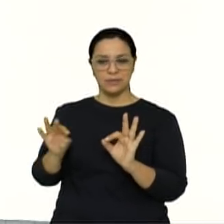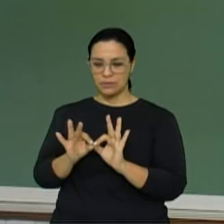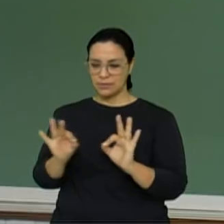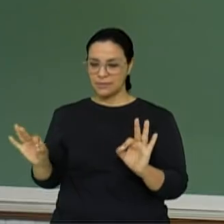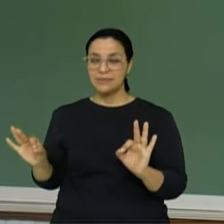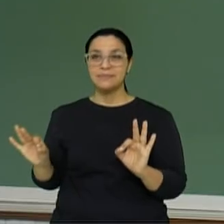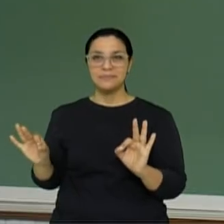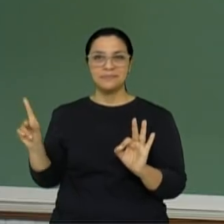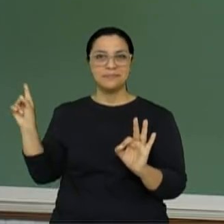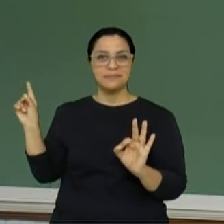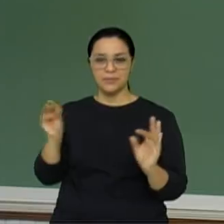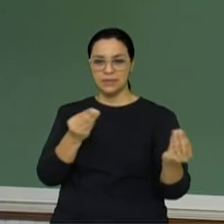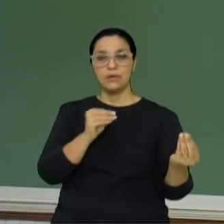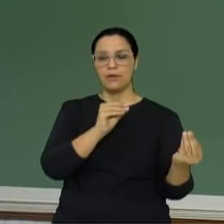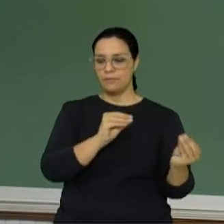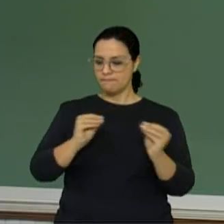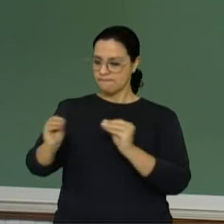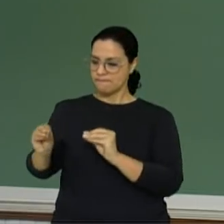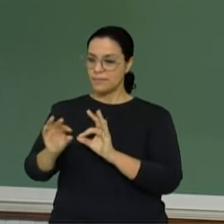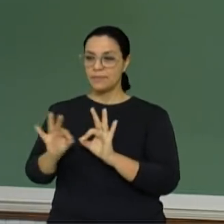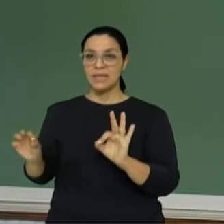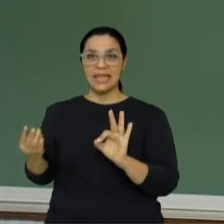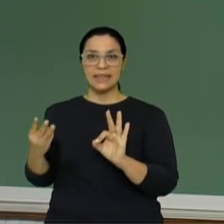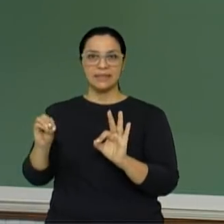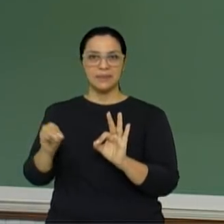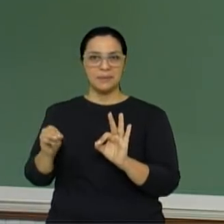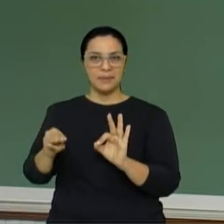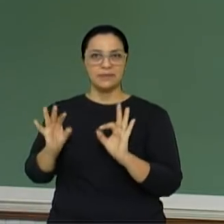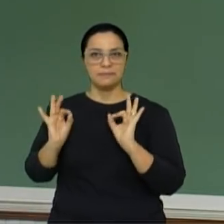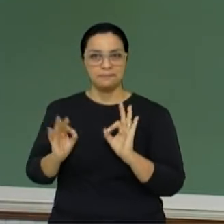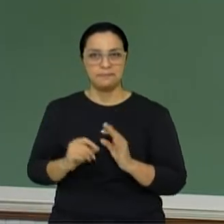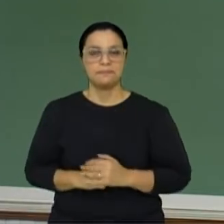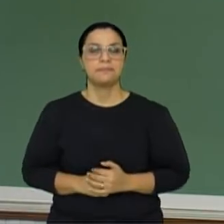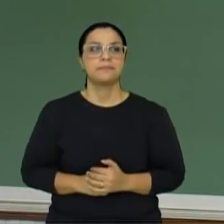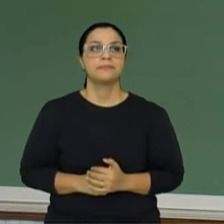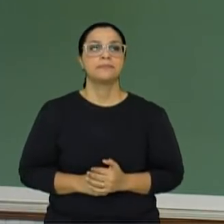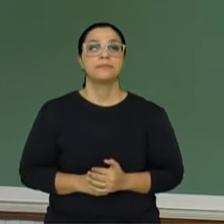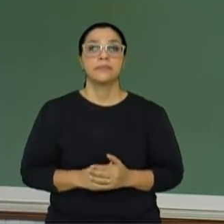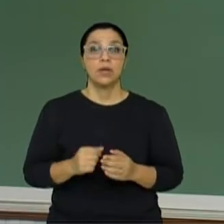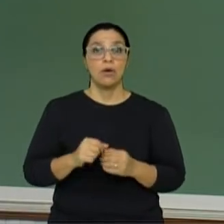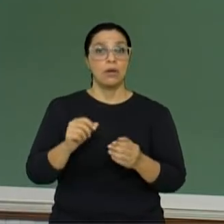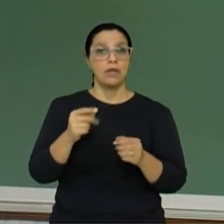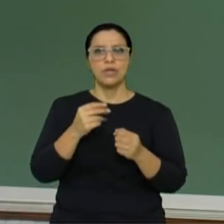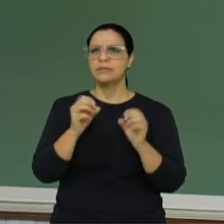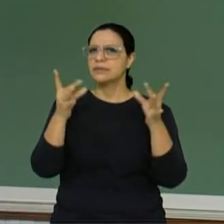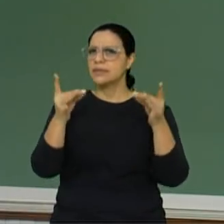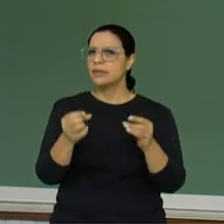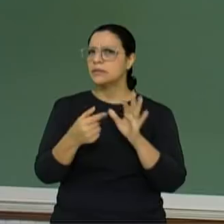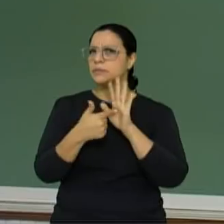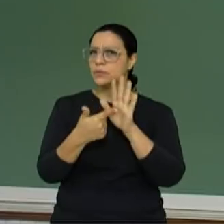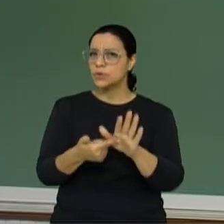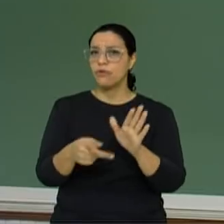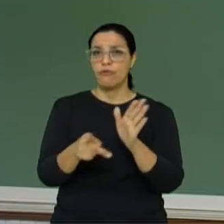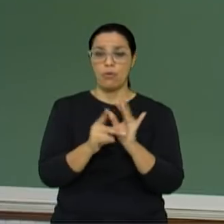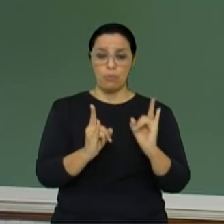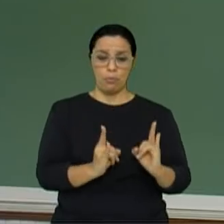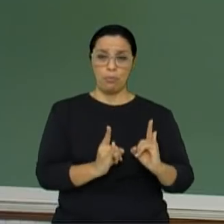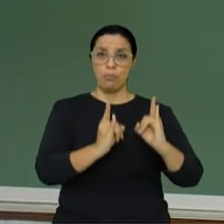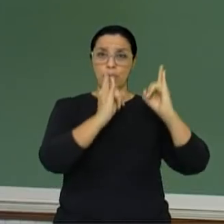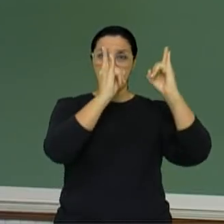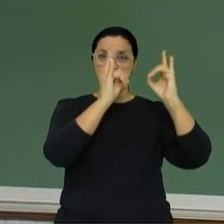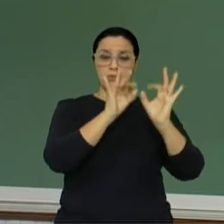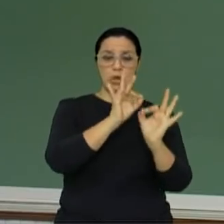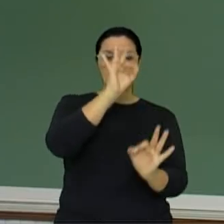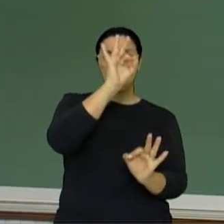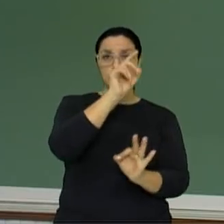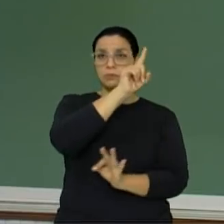do prédio, né, do edifício, está aqui, né, 30 metros. O exercício foi claro, ele disse o seguinte, olha, a